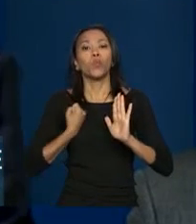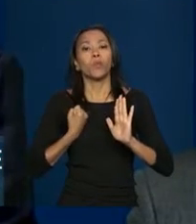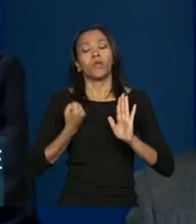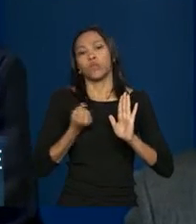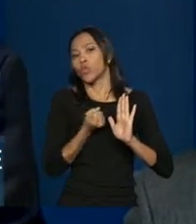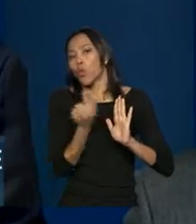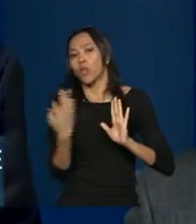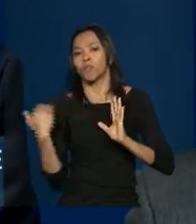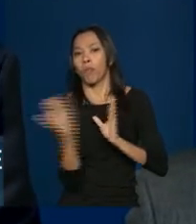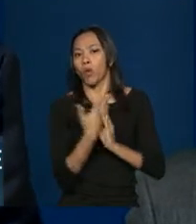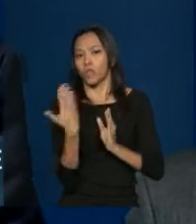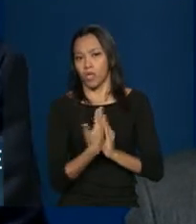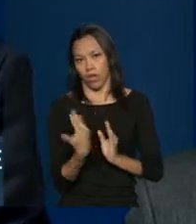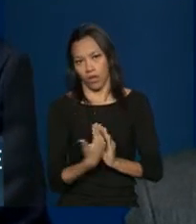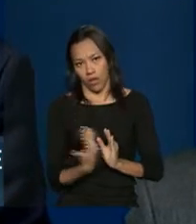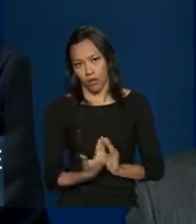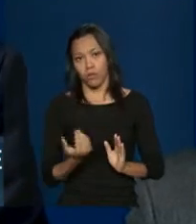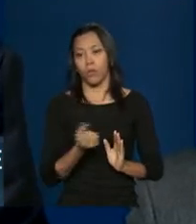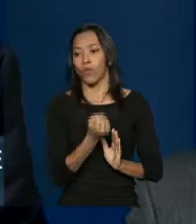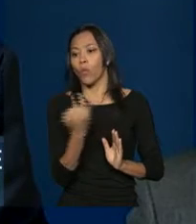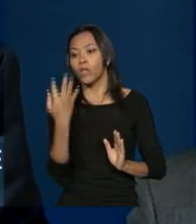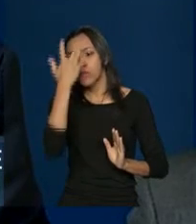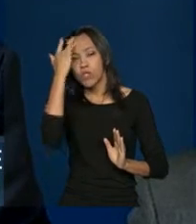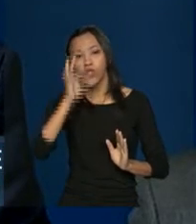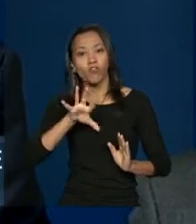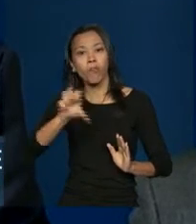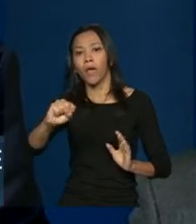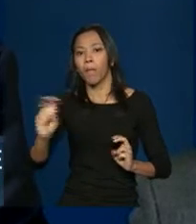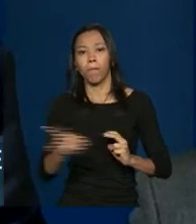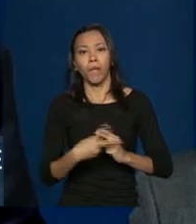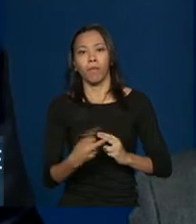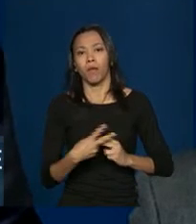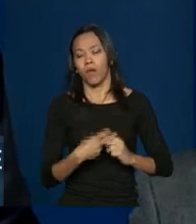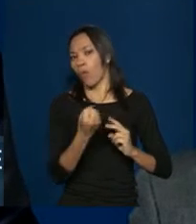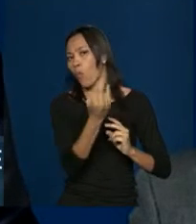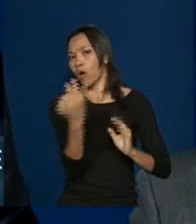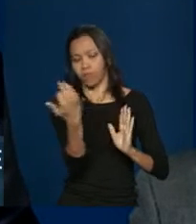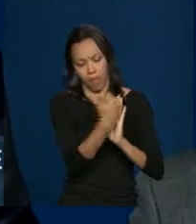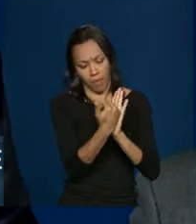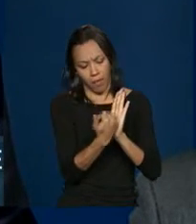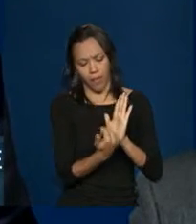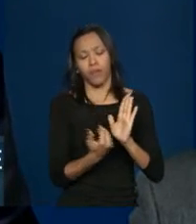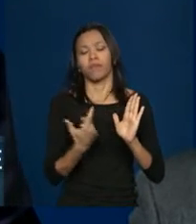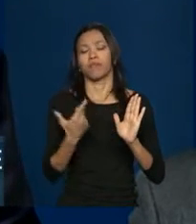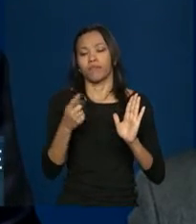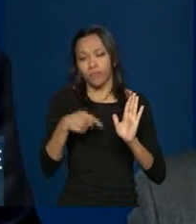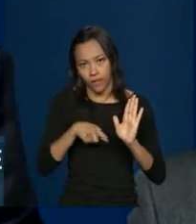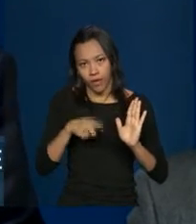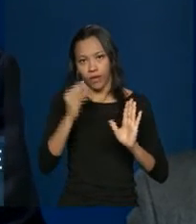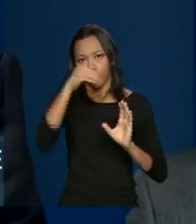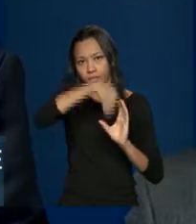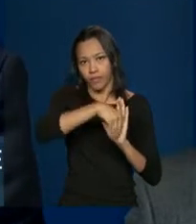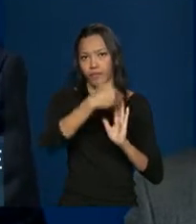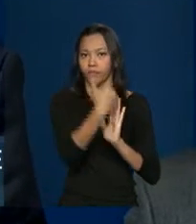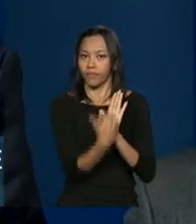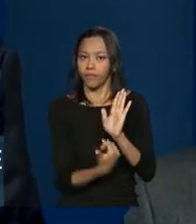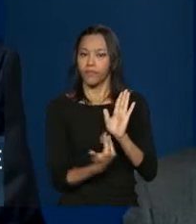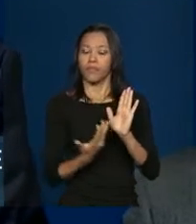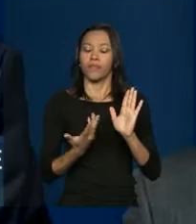inquéritos abertos, o número de pessoas presas relativos a criminosos